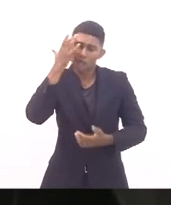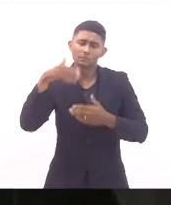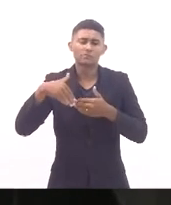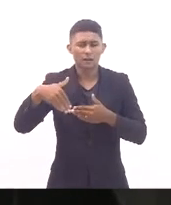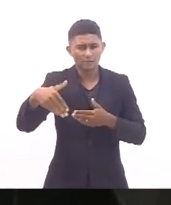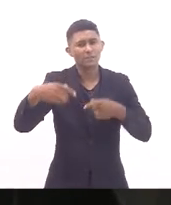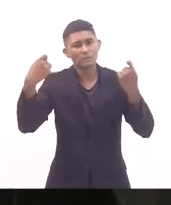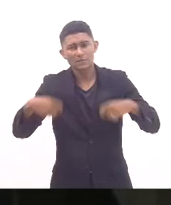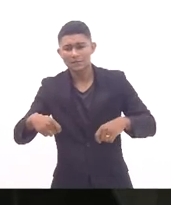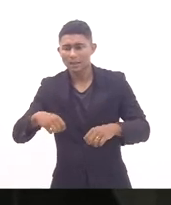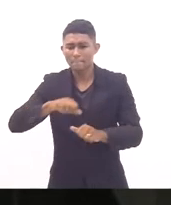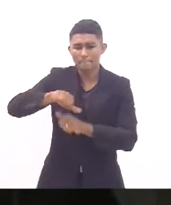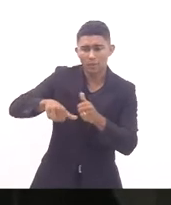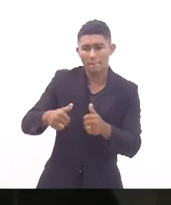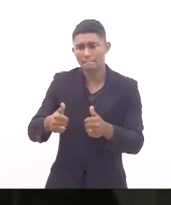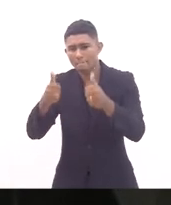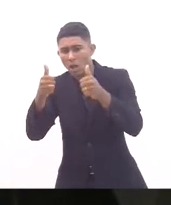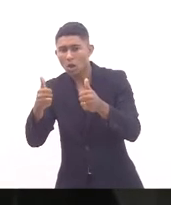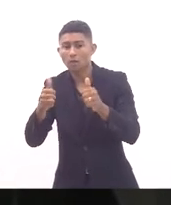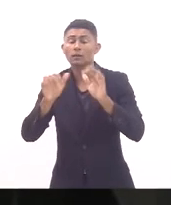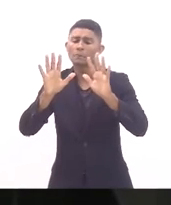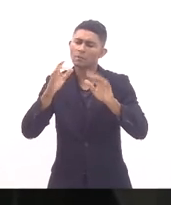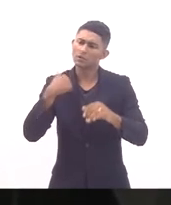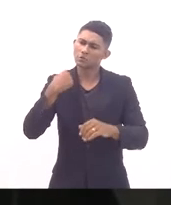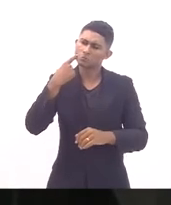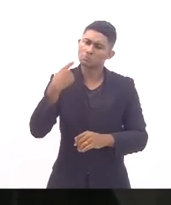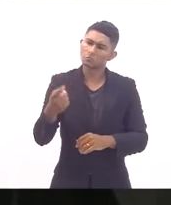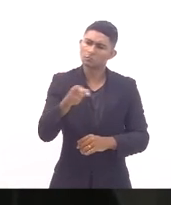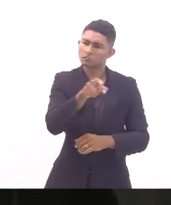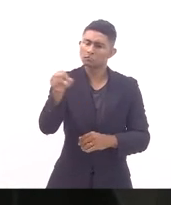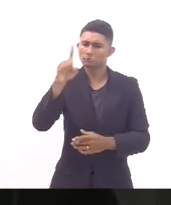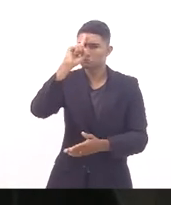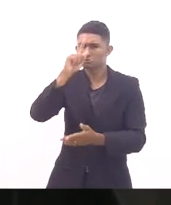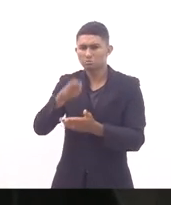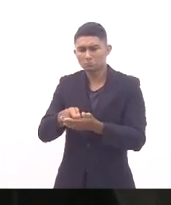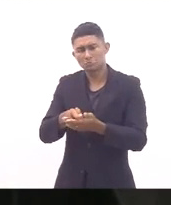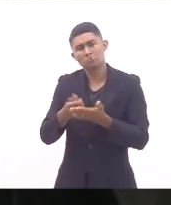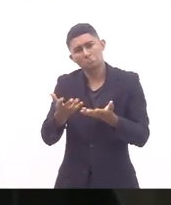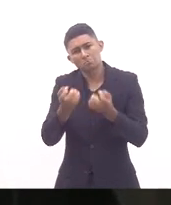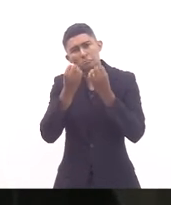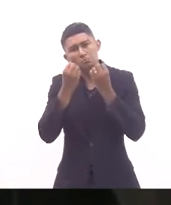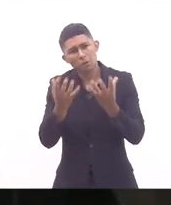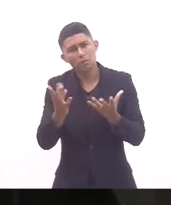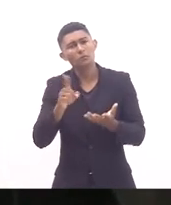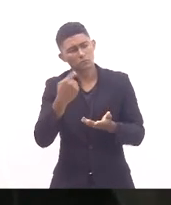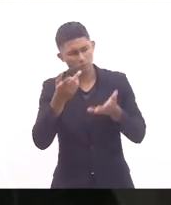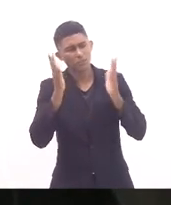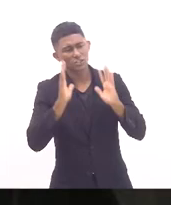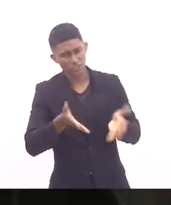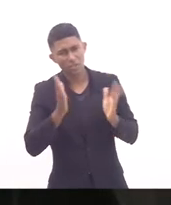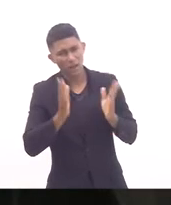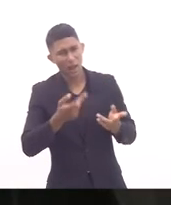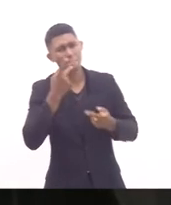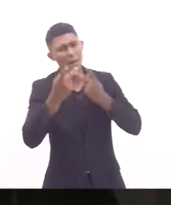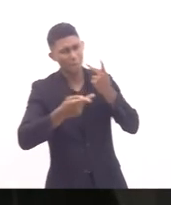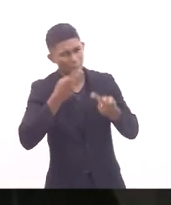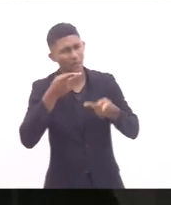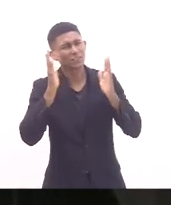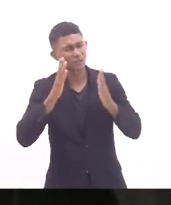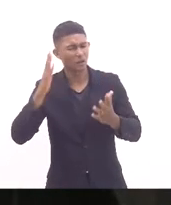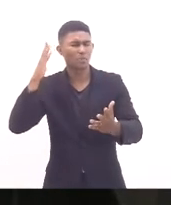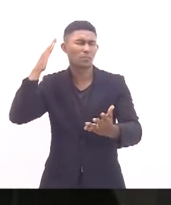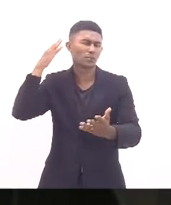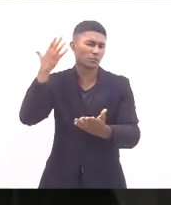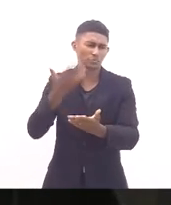aperfeiçoar mesmo aponta em uma direção que vem sendo abordada por nós algum tempo quero